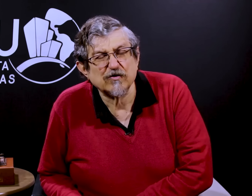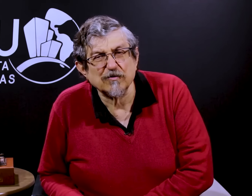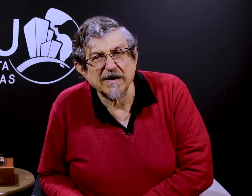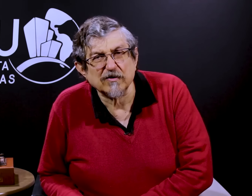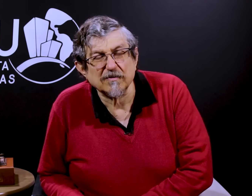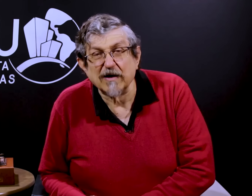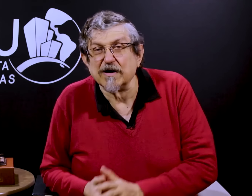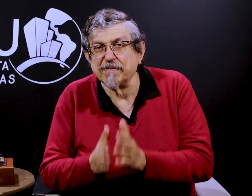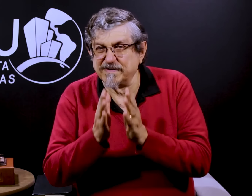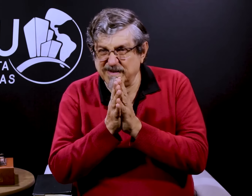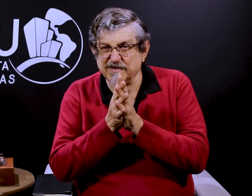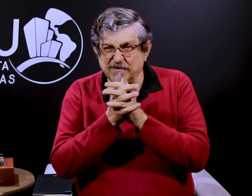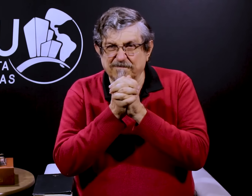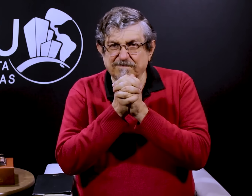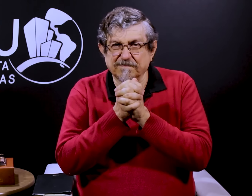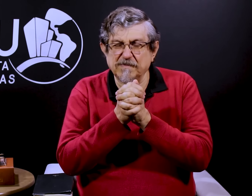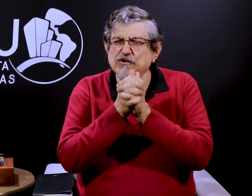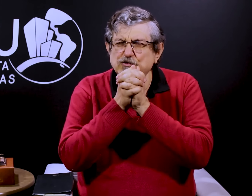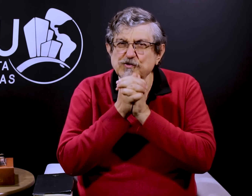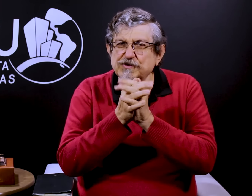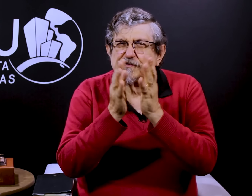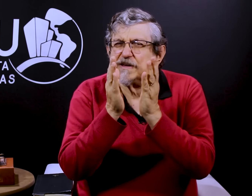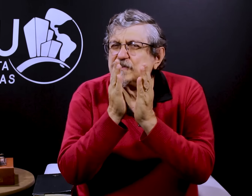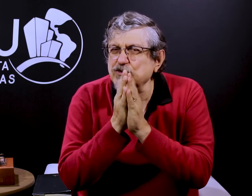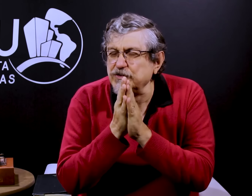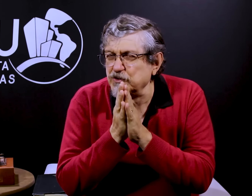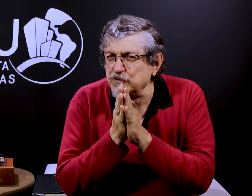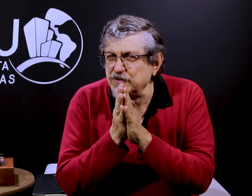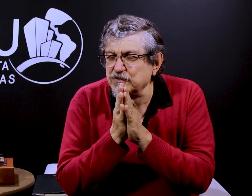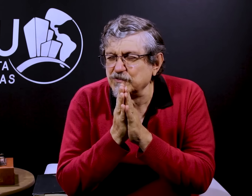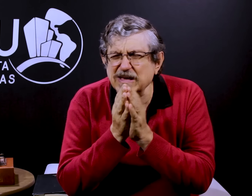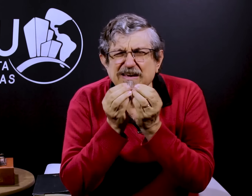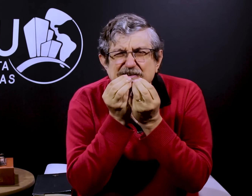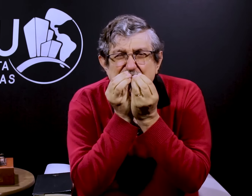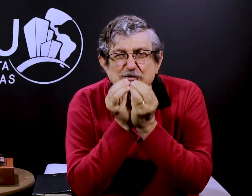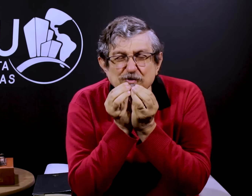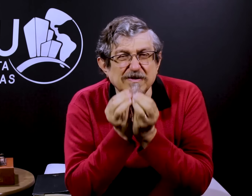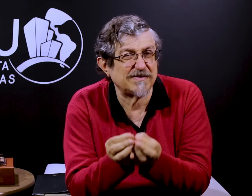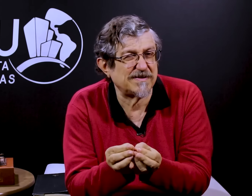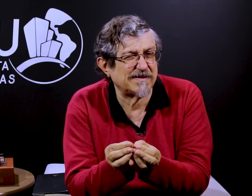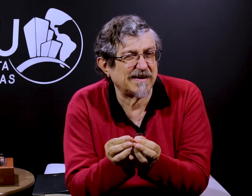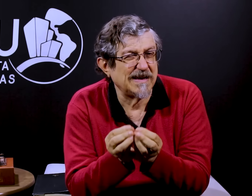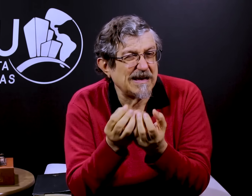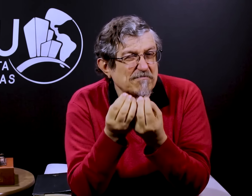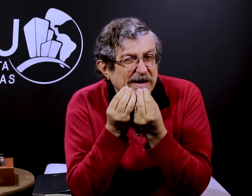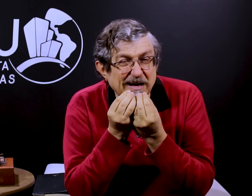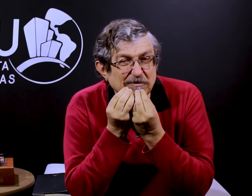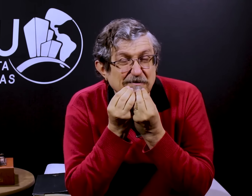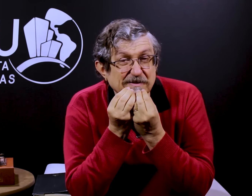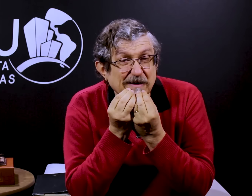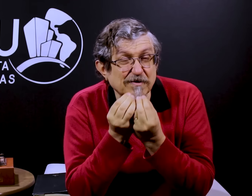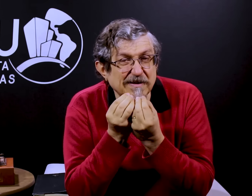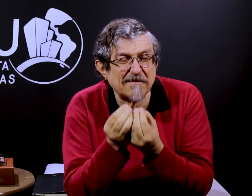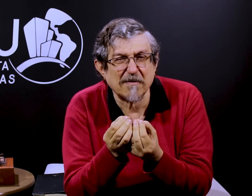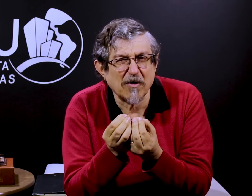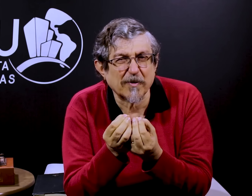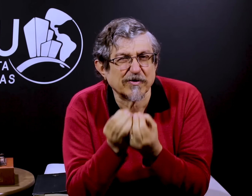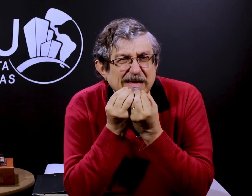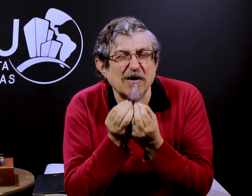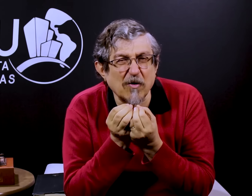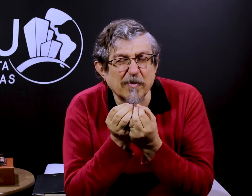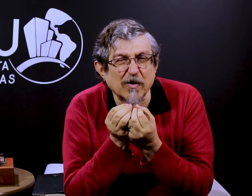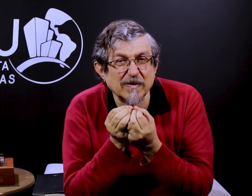É isso mesmo agora preste atenção me ajude fique em sintonia com nisso que Que Jesus quis dizer pegando o Levi que você deve